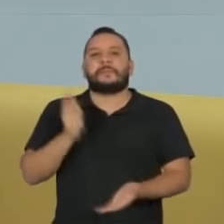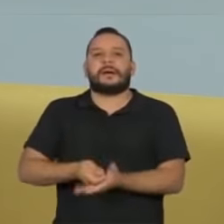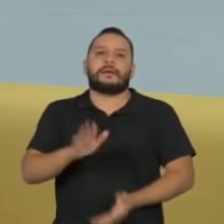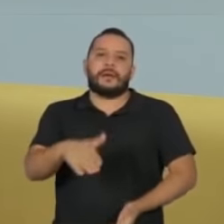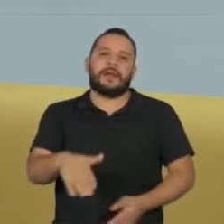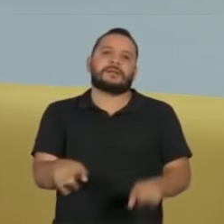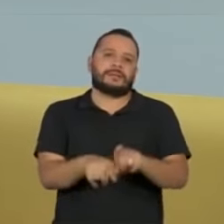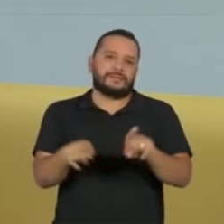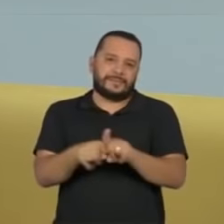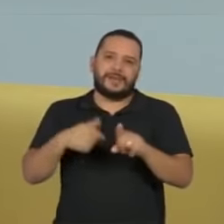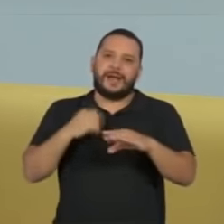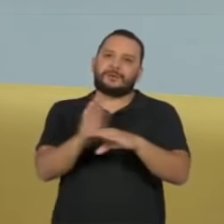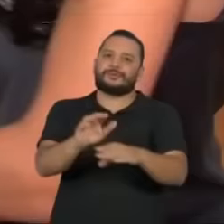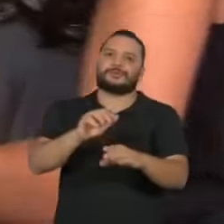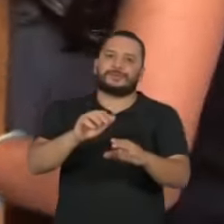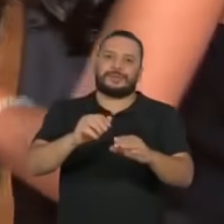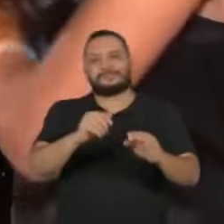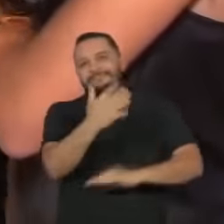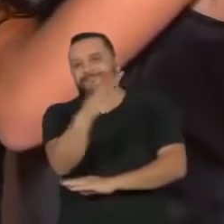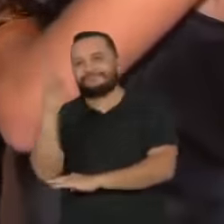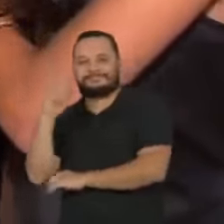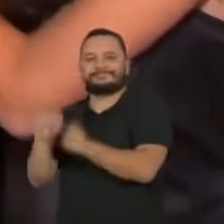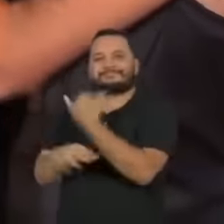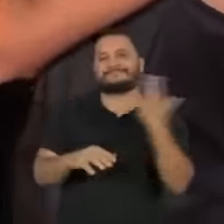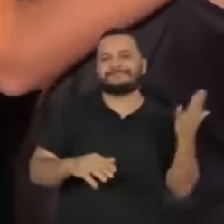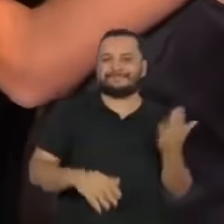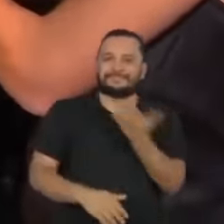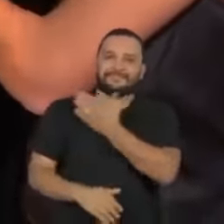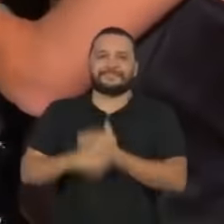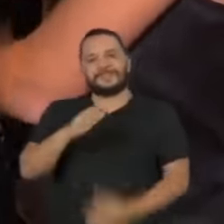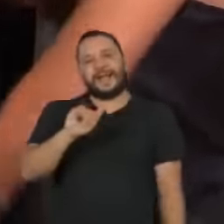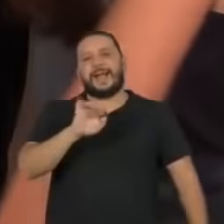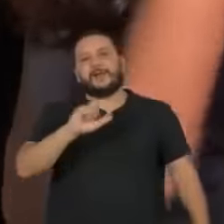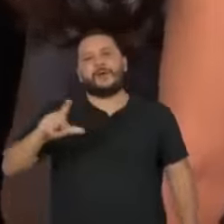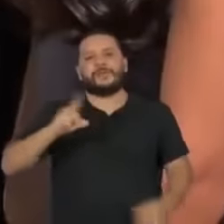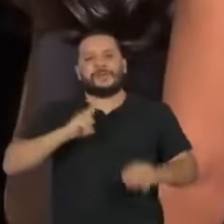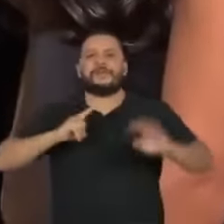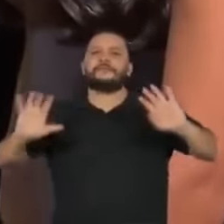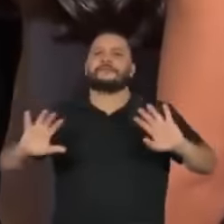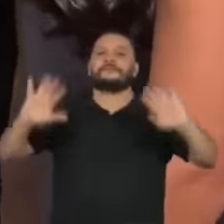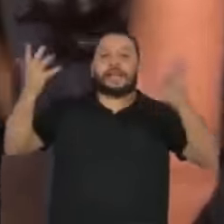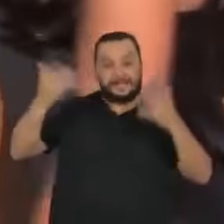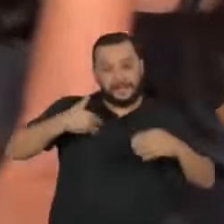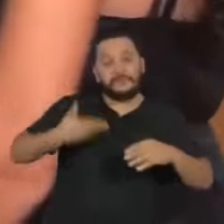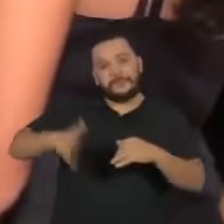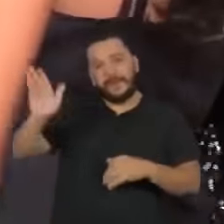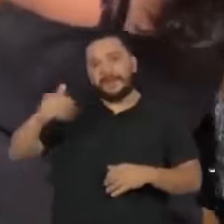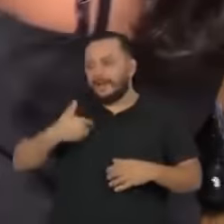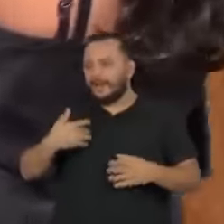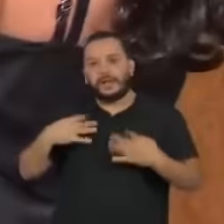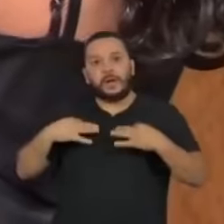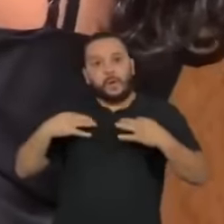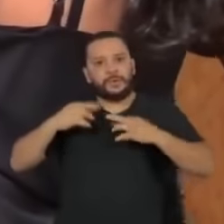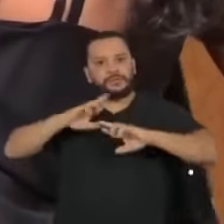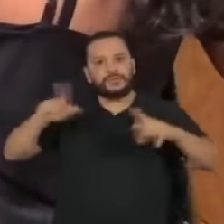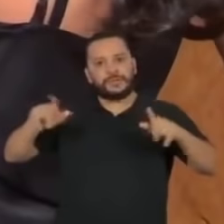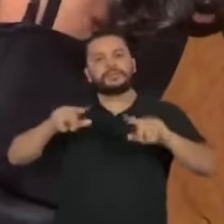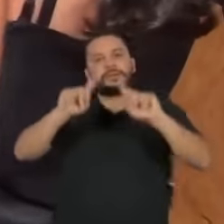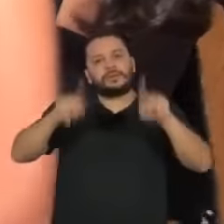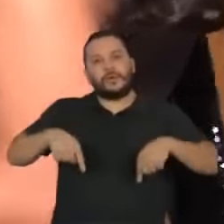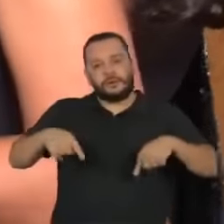e ainda ajudar o meio ambiente. Carol tem uma festa de aniversário para ir. Atrás de algo diferente, veio nesta loja